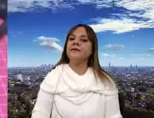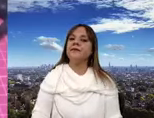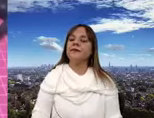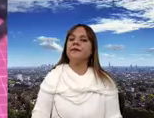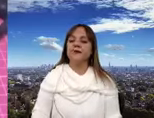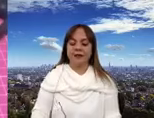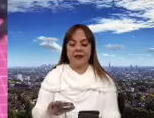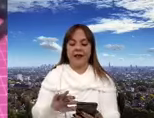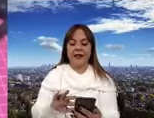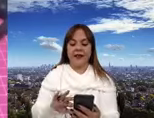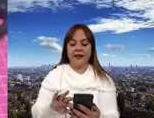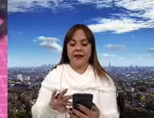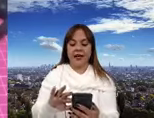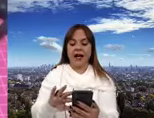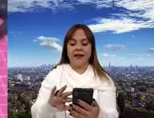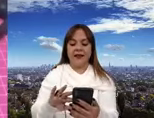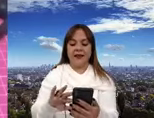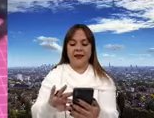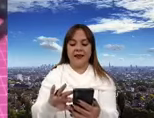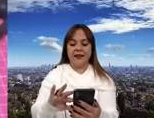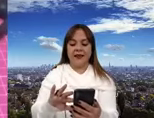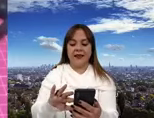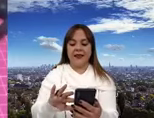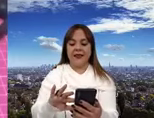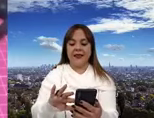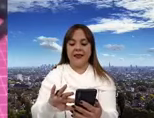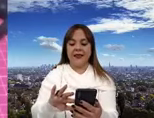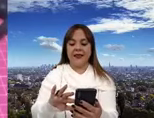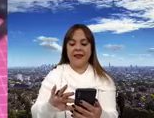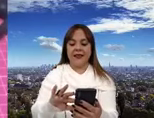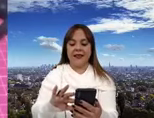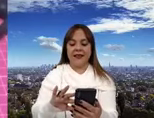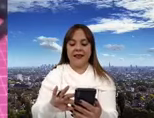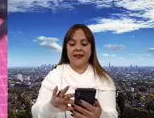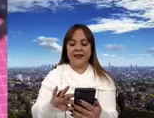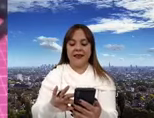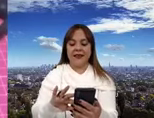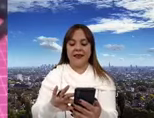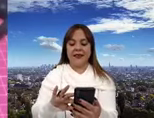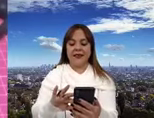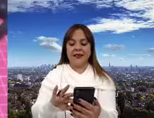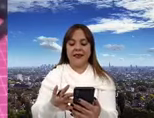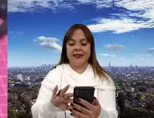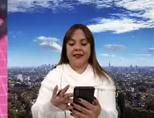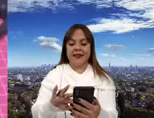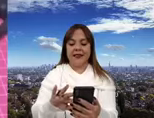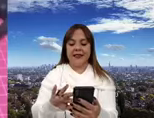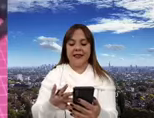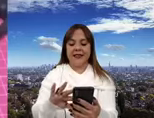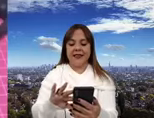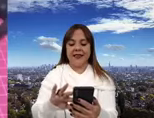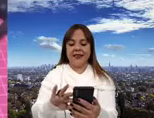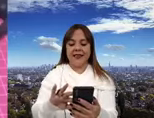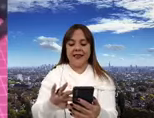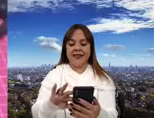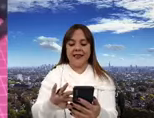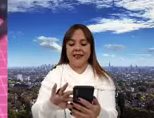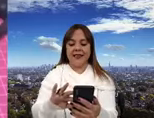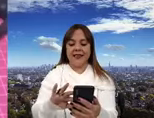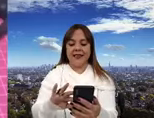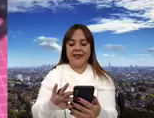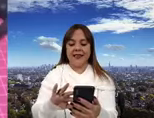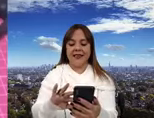ficar alinhada, ó. Aí eu coloquei aqui e risquei com a minha lapiseira. Tá vendo? Não sei se. Deixa eu riscar com a caneta para ver se vocês